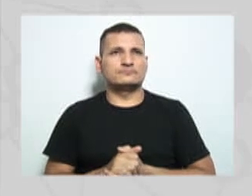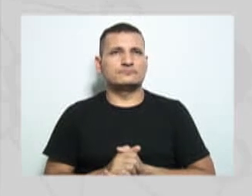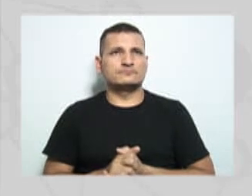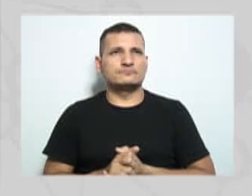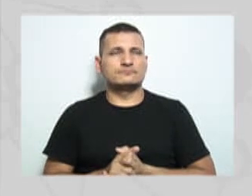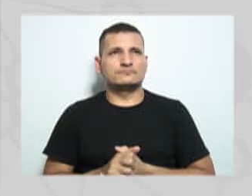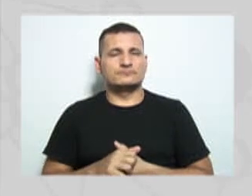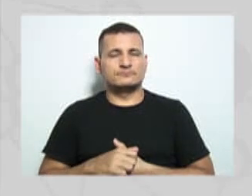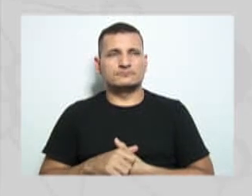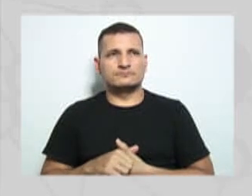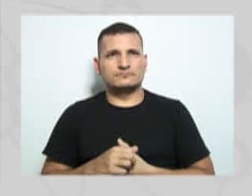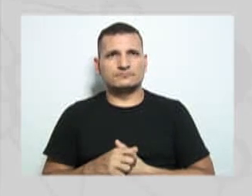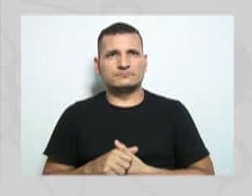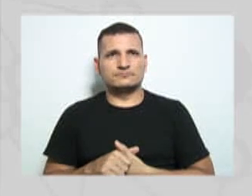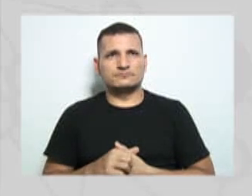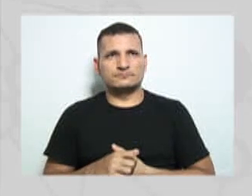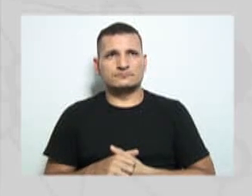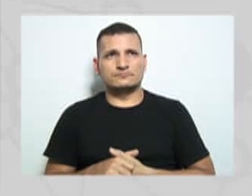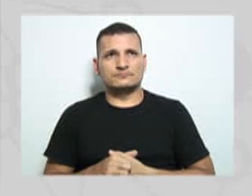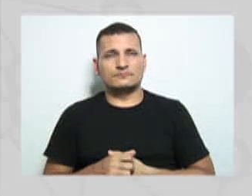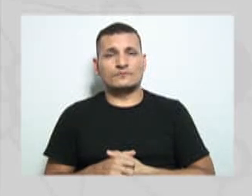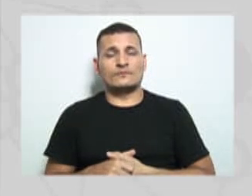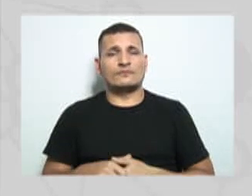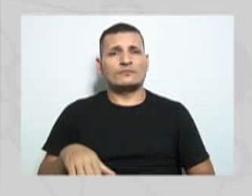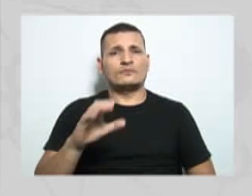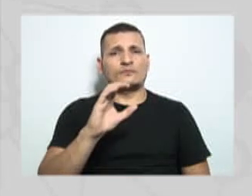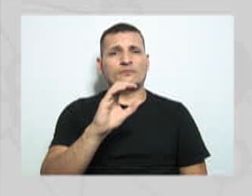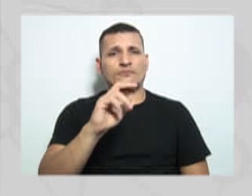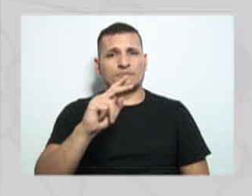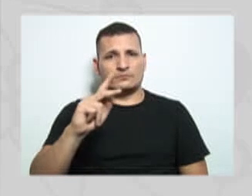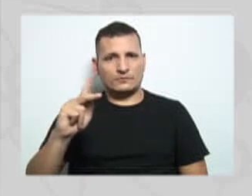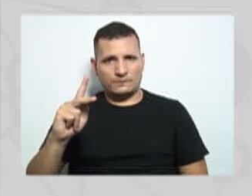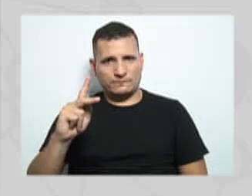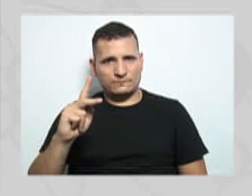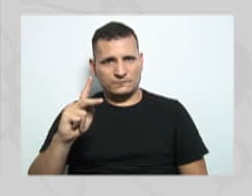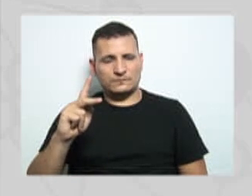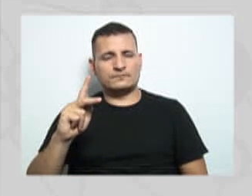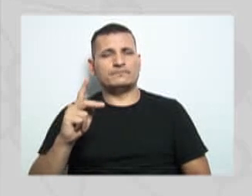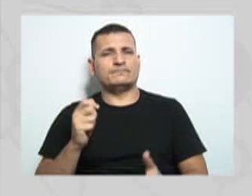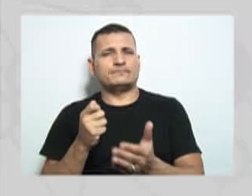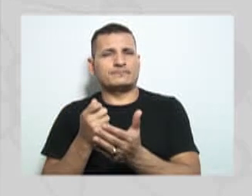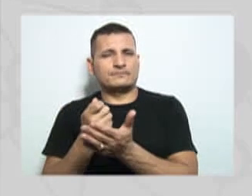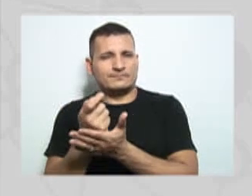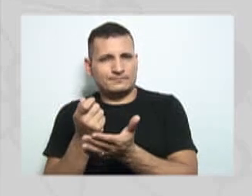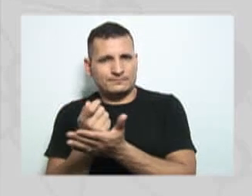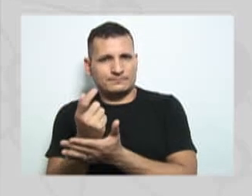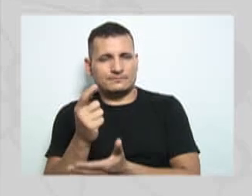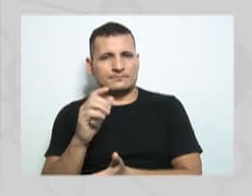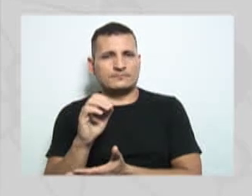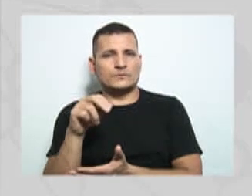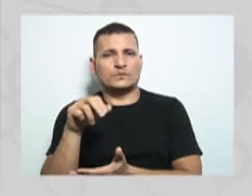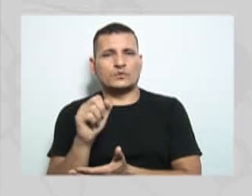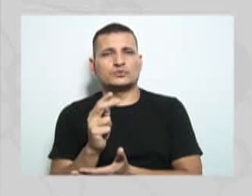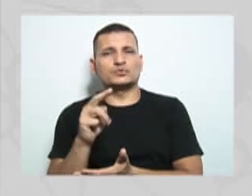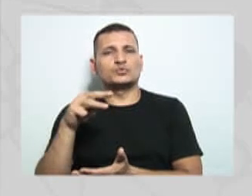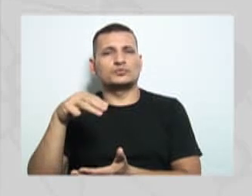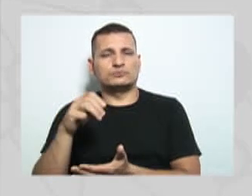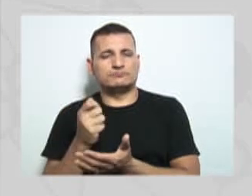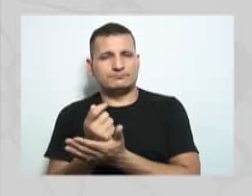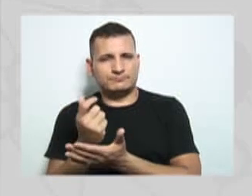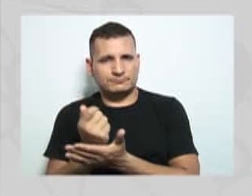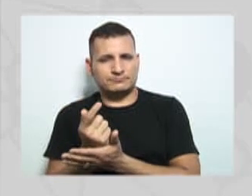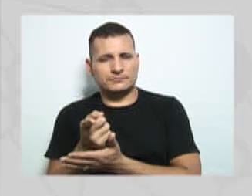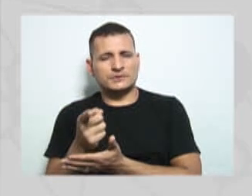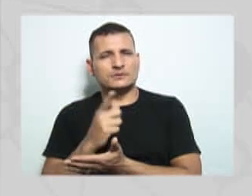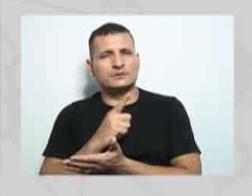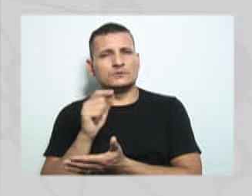O que nós temos ainda? As sociedades cooperativistas de consumo, voltando a elas, que tenham por objeto a compra e